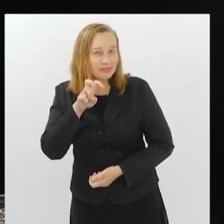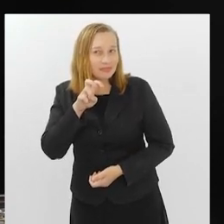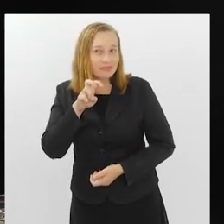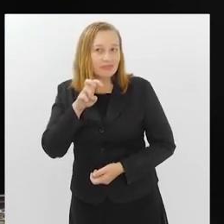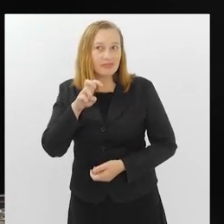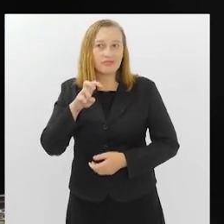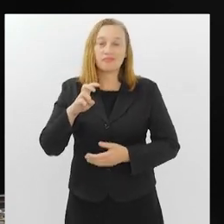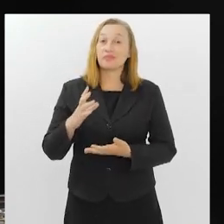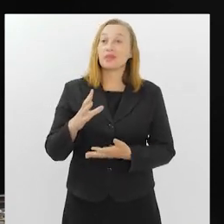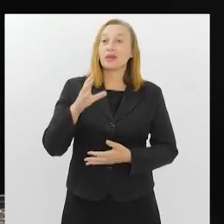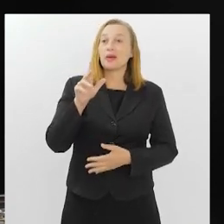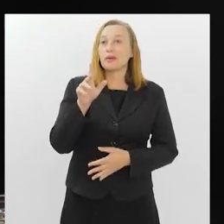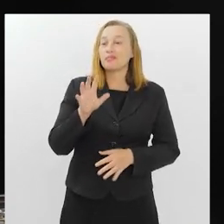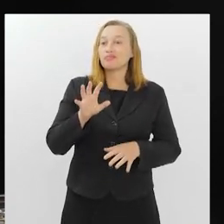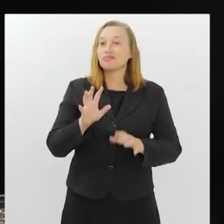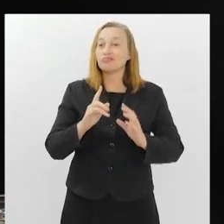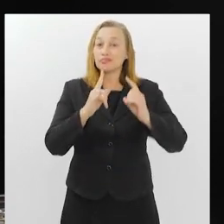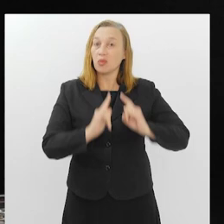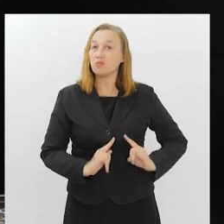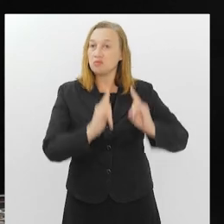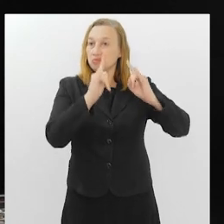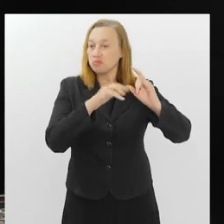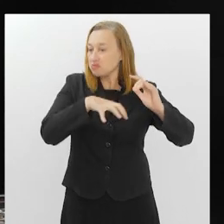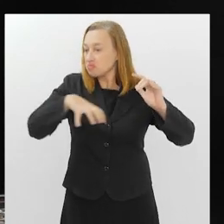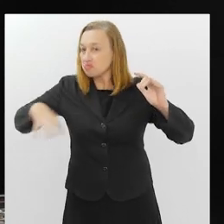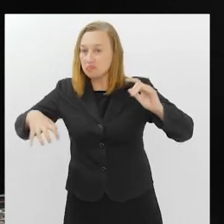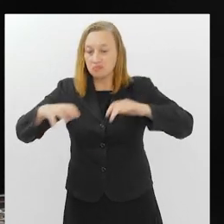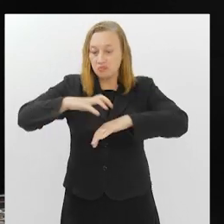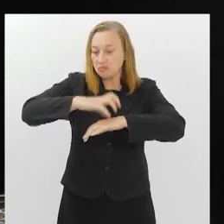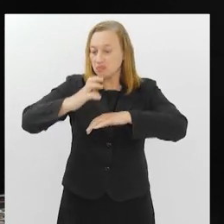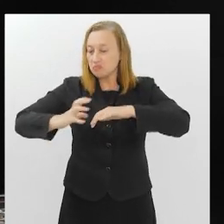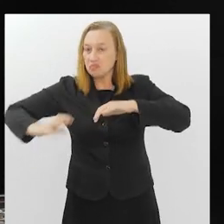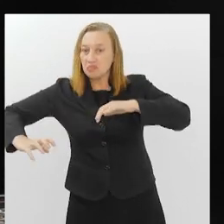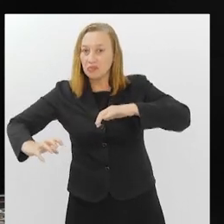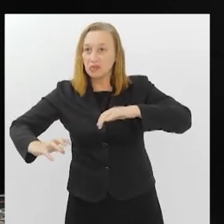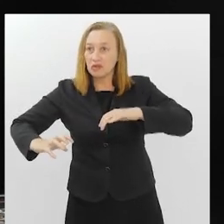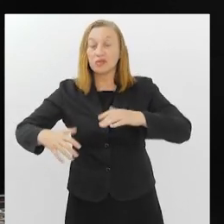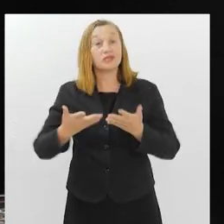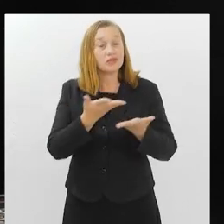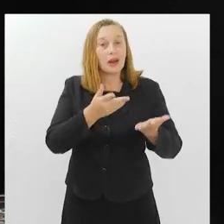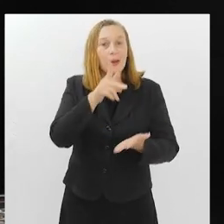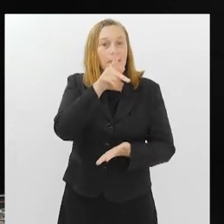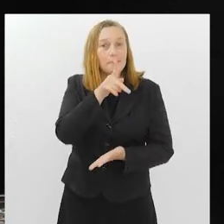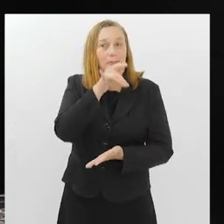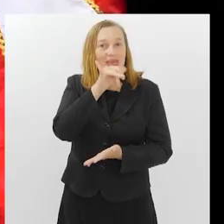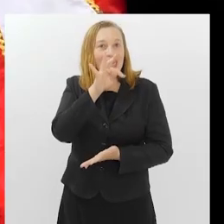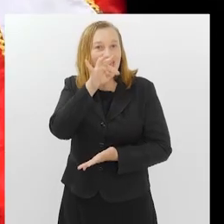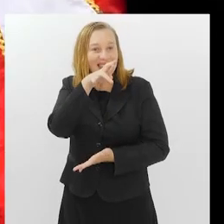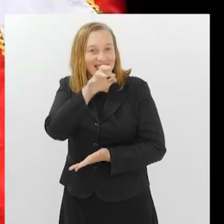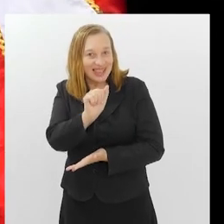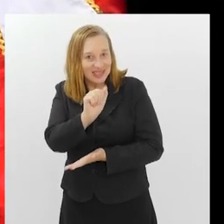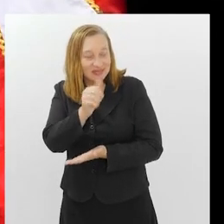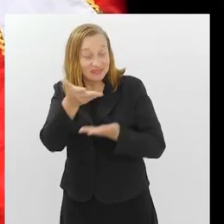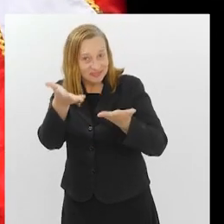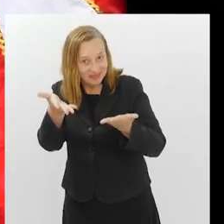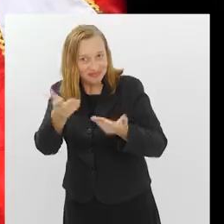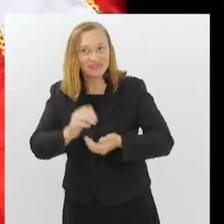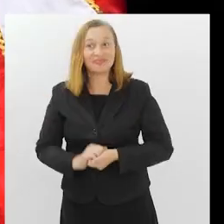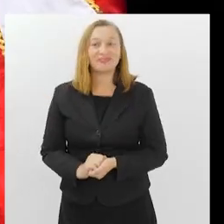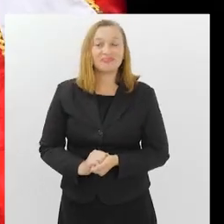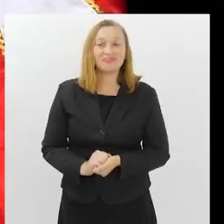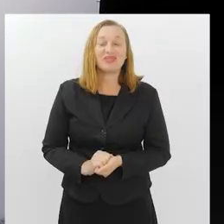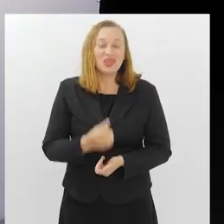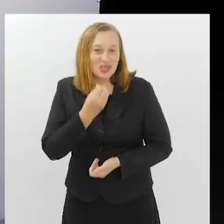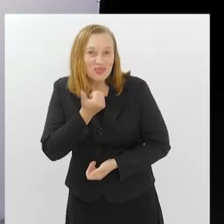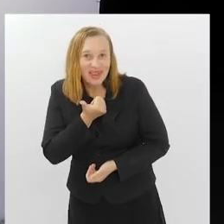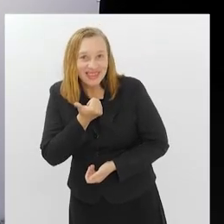tremular mais alto o pavilhão da Unidos do Porto da Pedra. Com vocês, Pietra Brum.